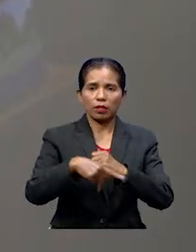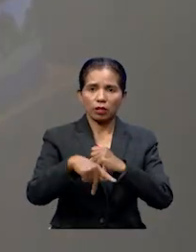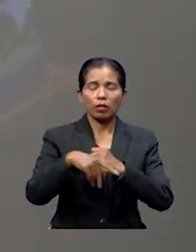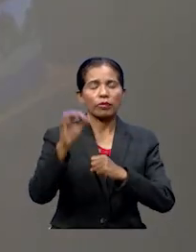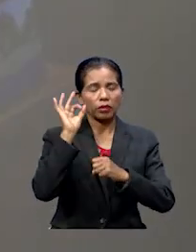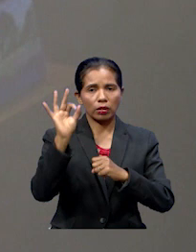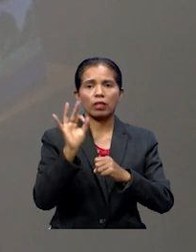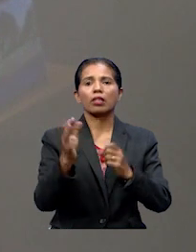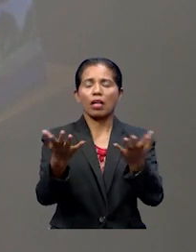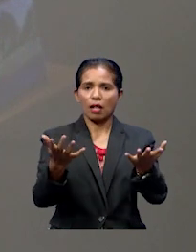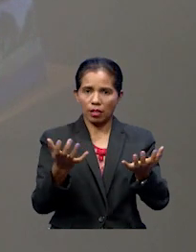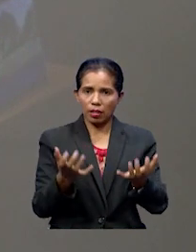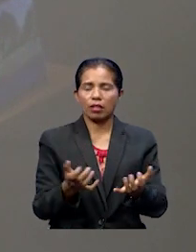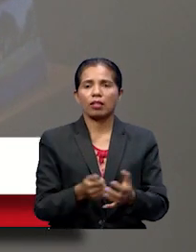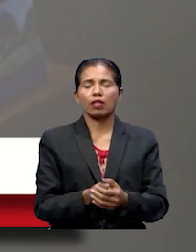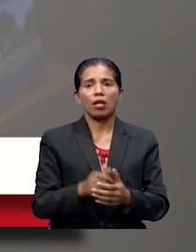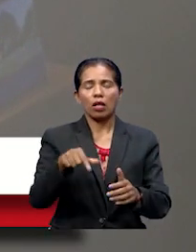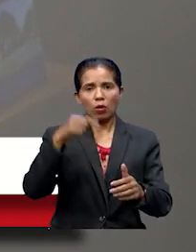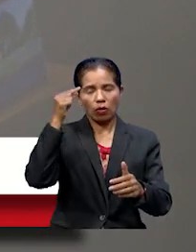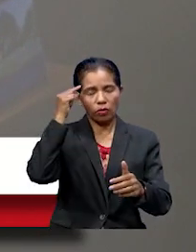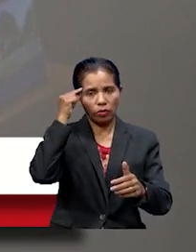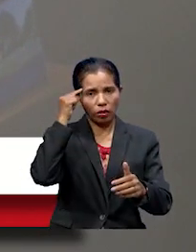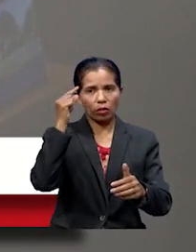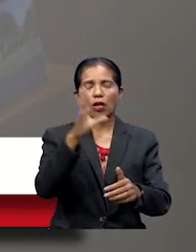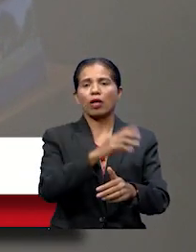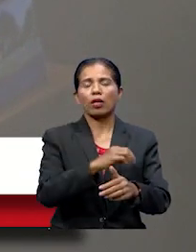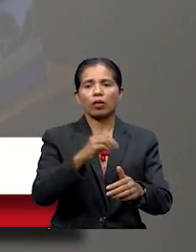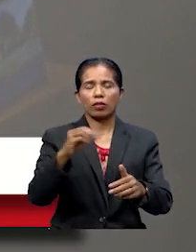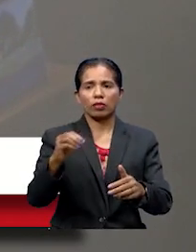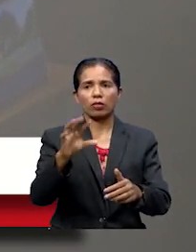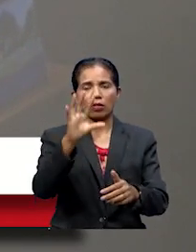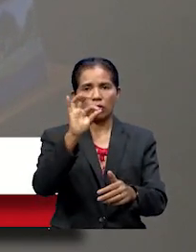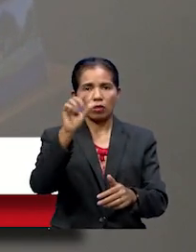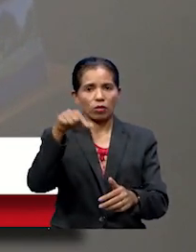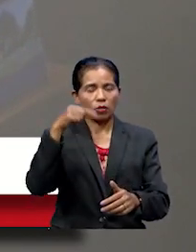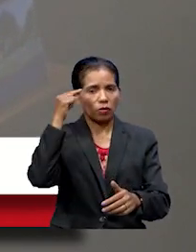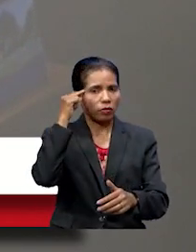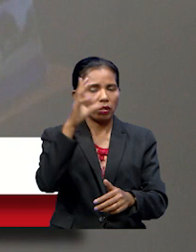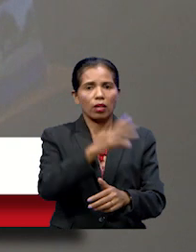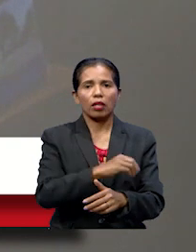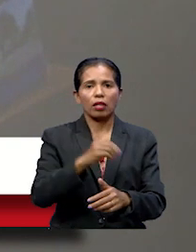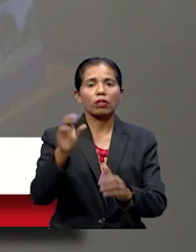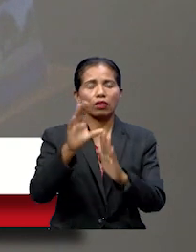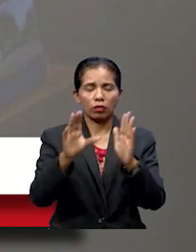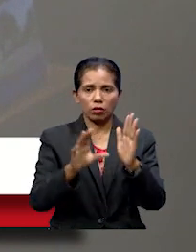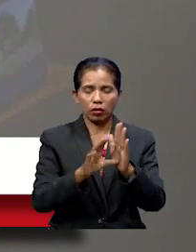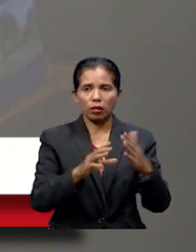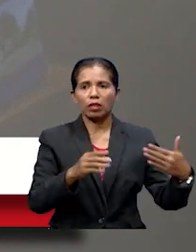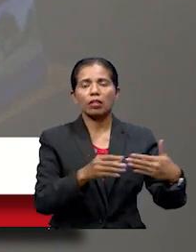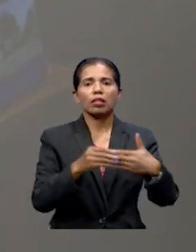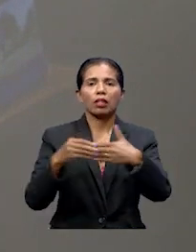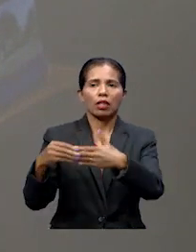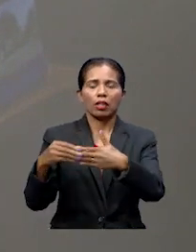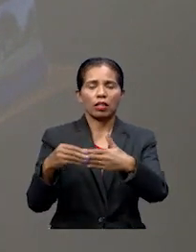a carac governo constitucional, não no governo constitucional ne. O conto rohan o